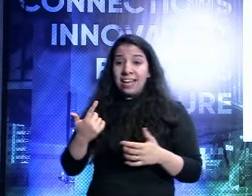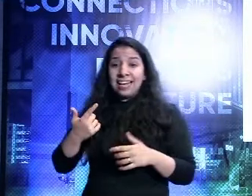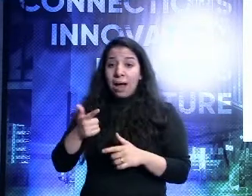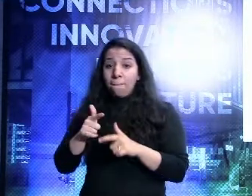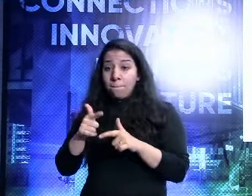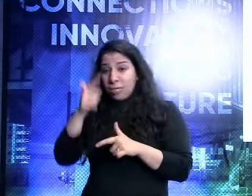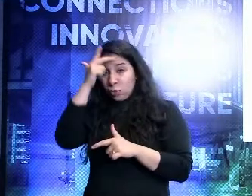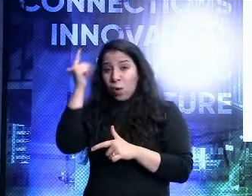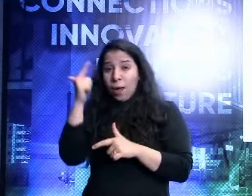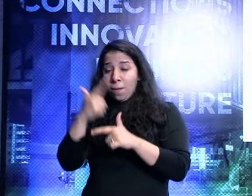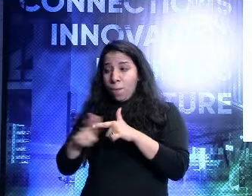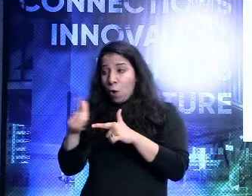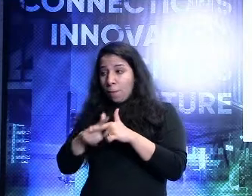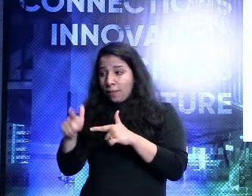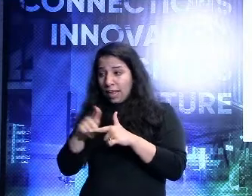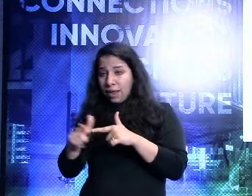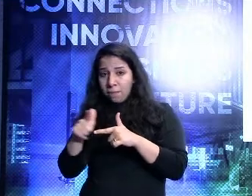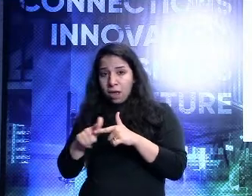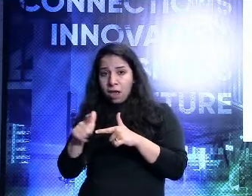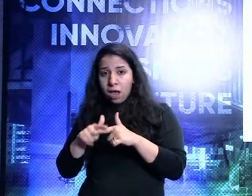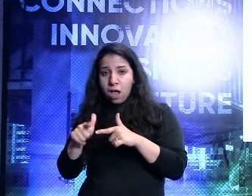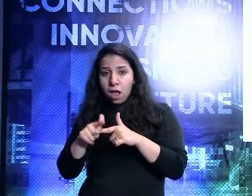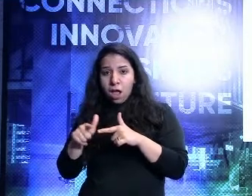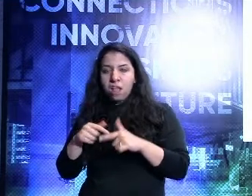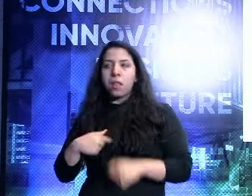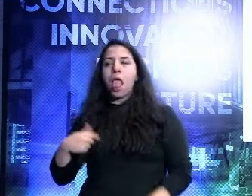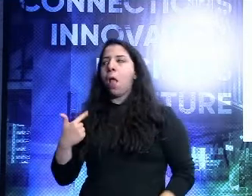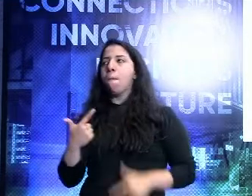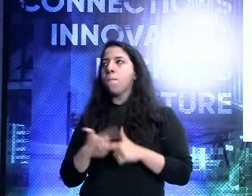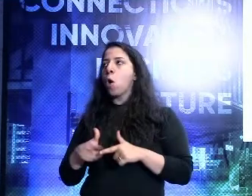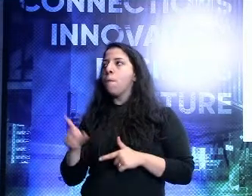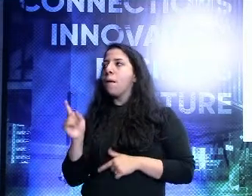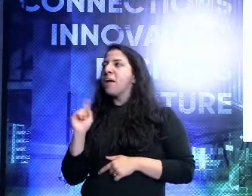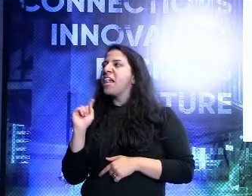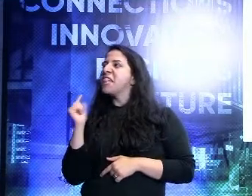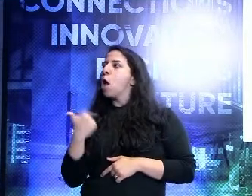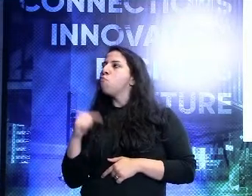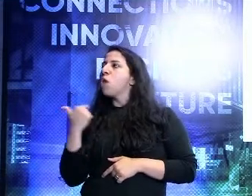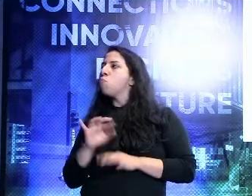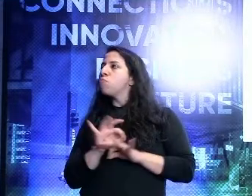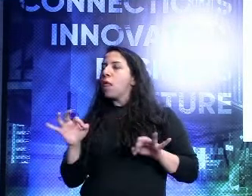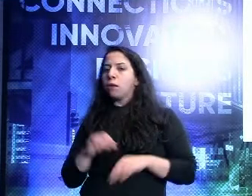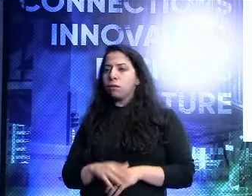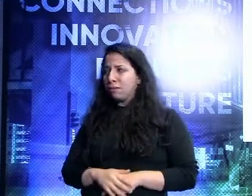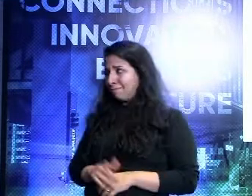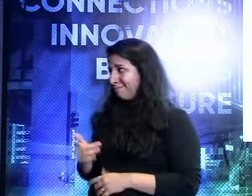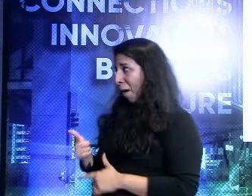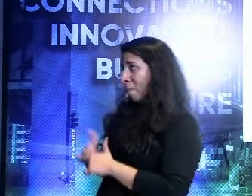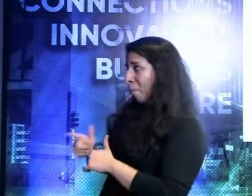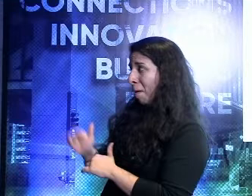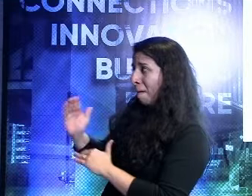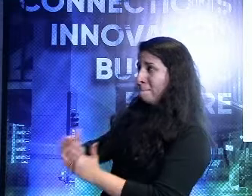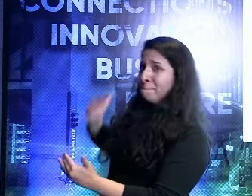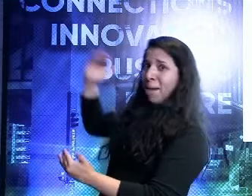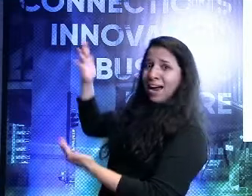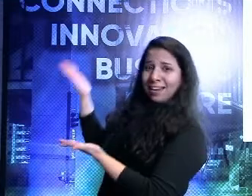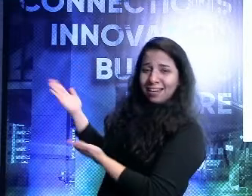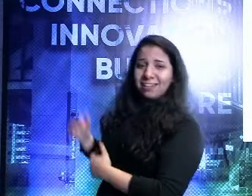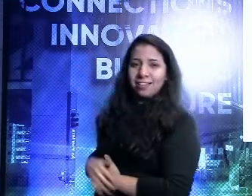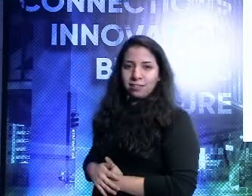problemas. O Taishono, ele era um cara que sempre dizia o seguinte, cara, e aí, como é que estão as coisas? Está tudo